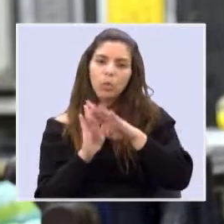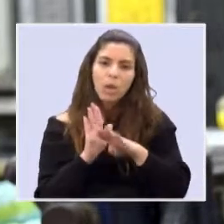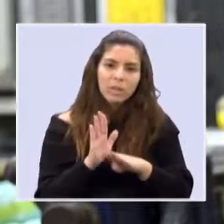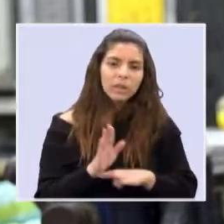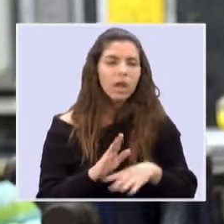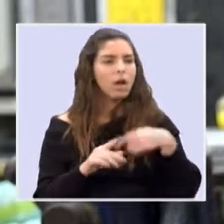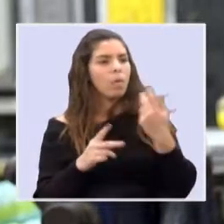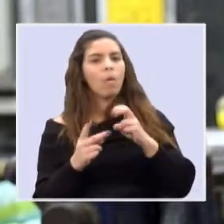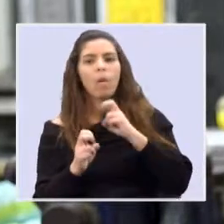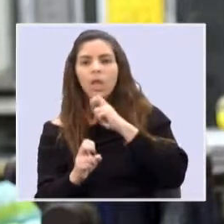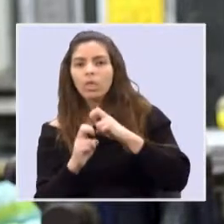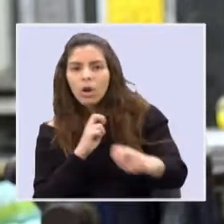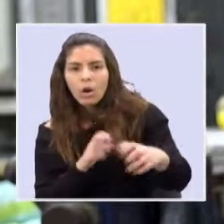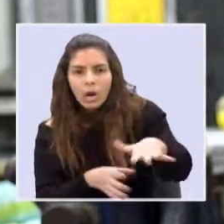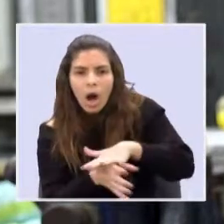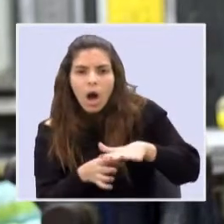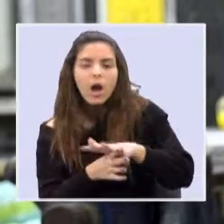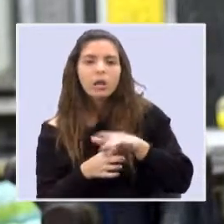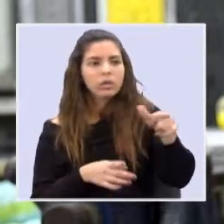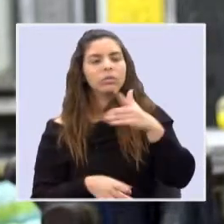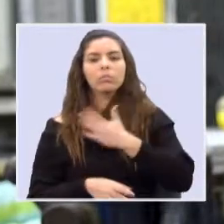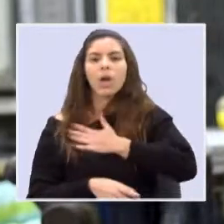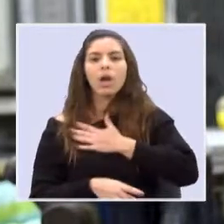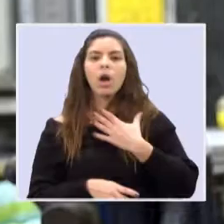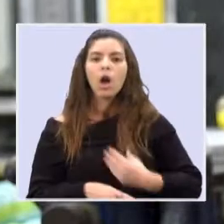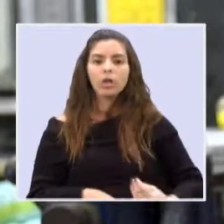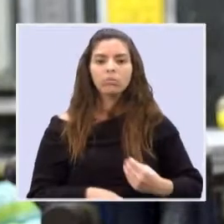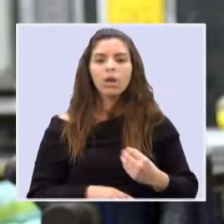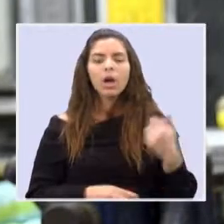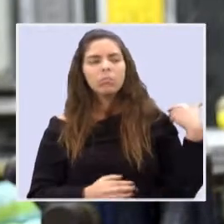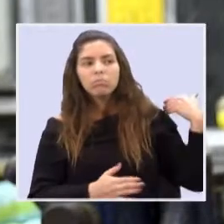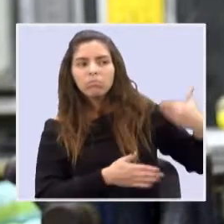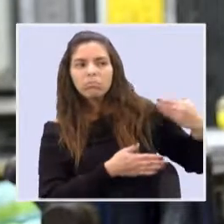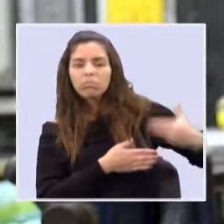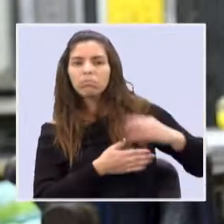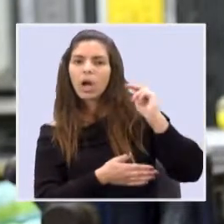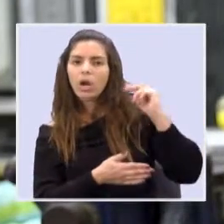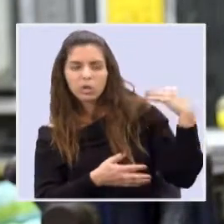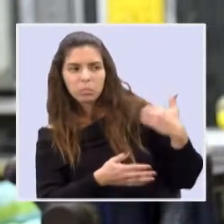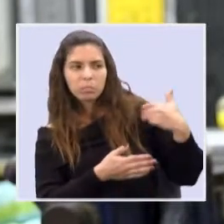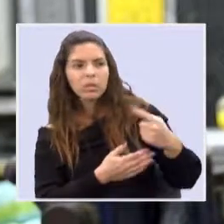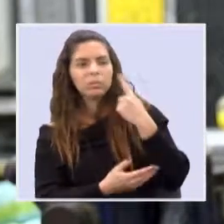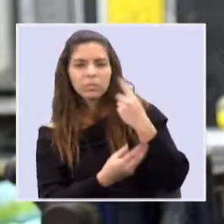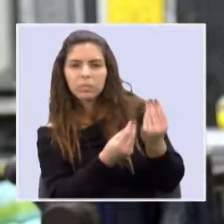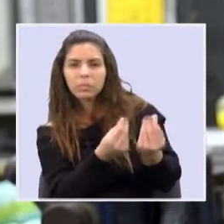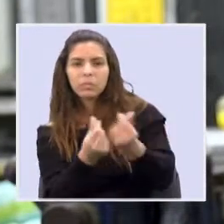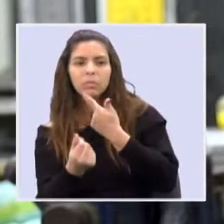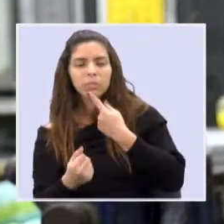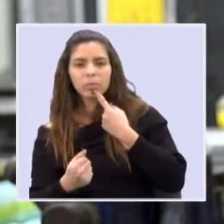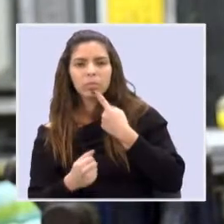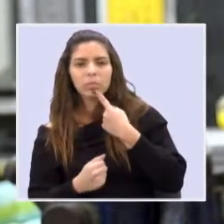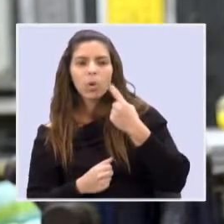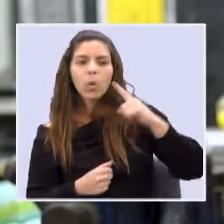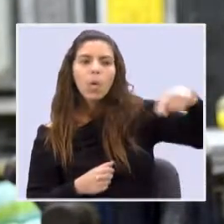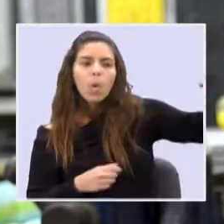à programação, à eletrónica, mas ao longo dos anos também fomos descobrindo que há áreas que, apesar de